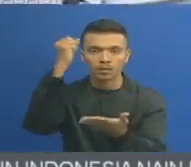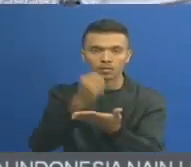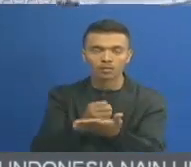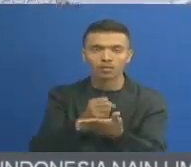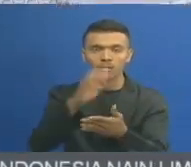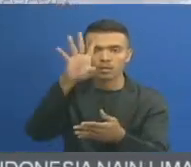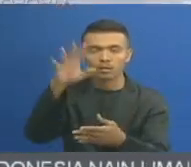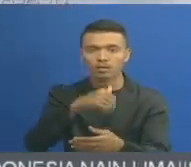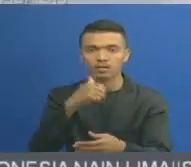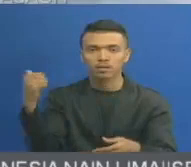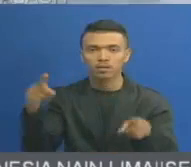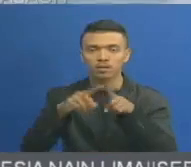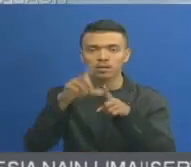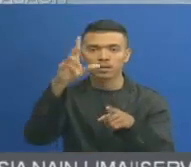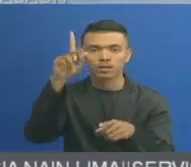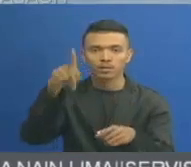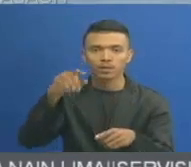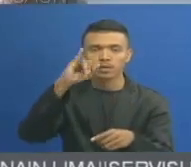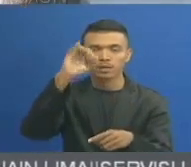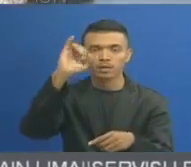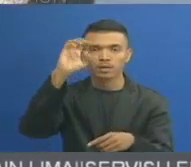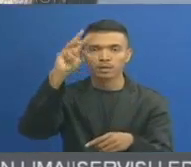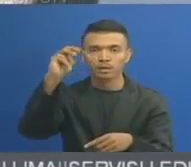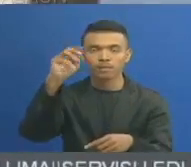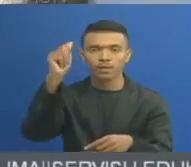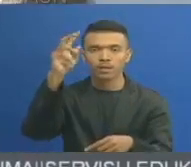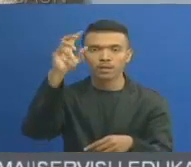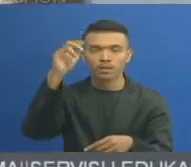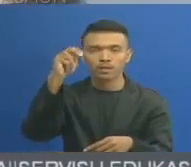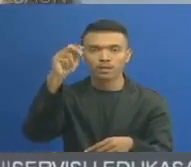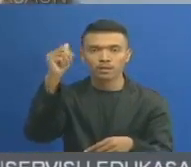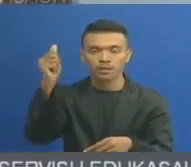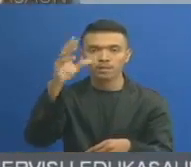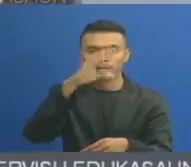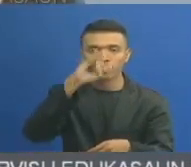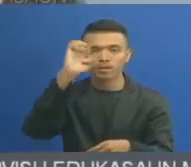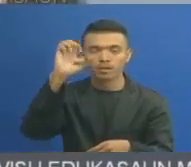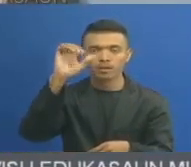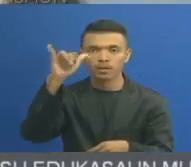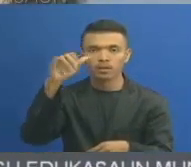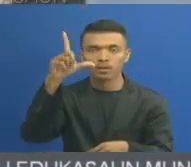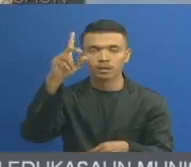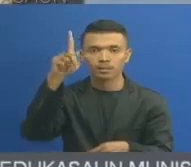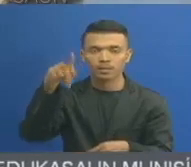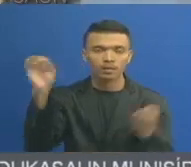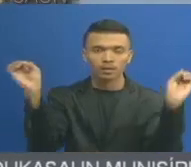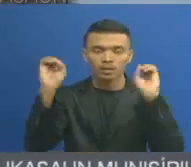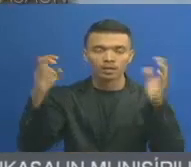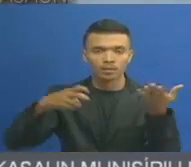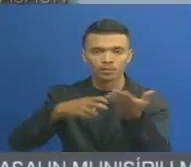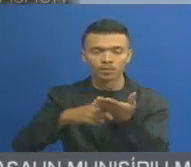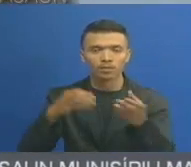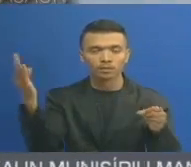inha tselu kanesan erip yei emi a eli a no IEI RIP la IHA passaporte no